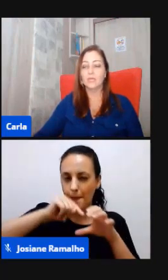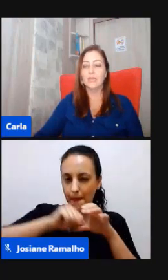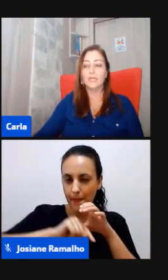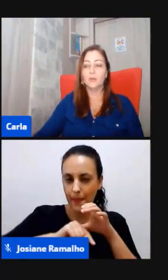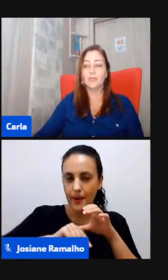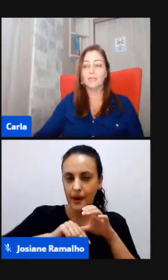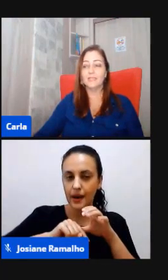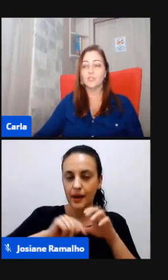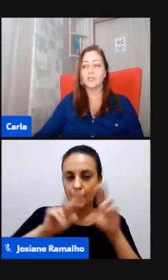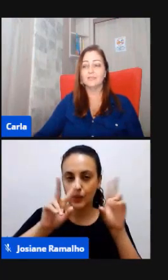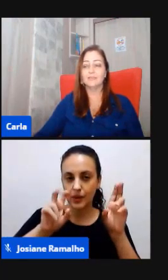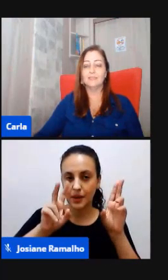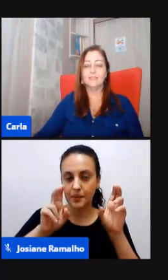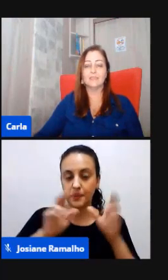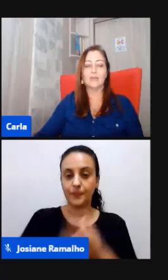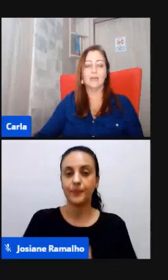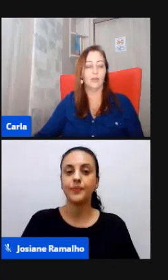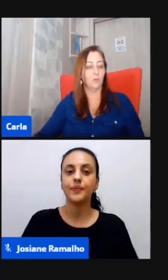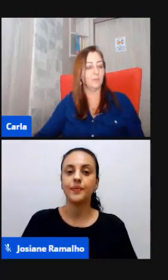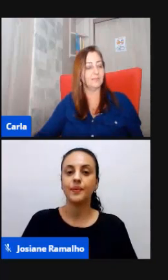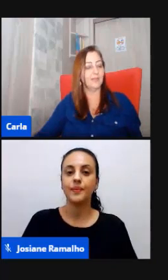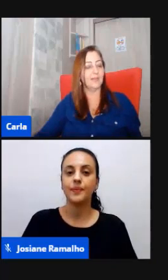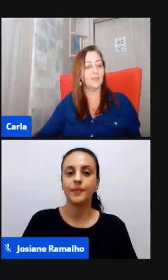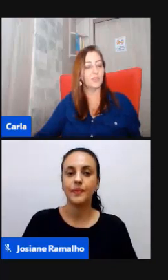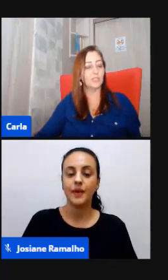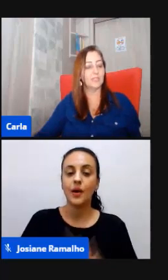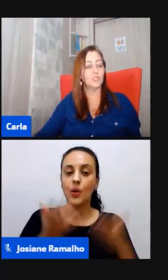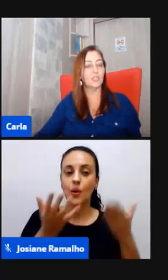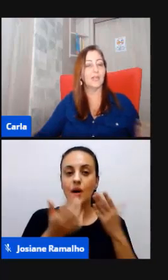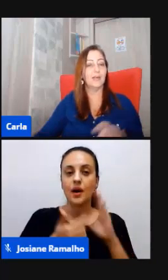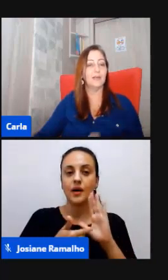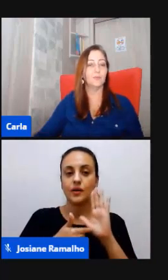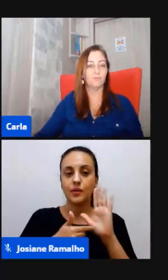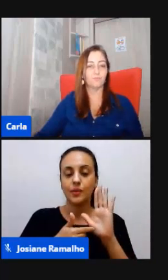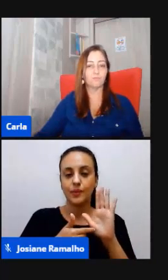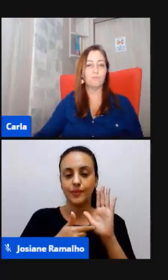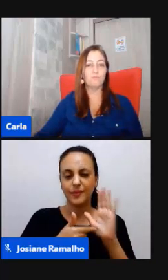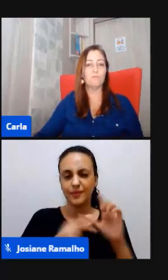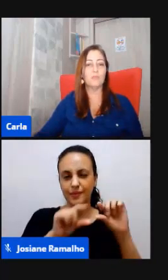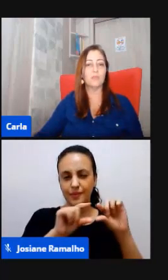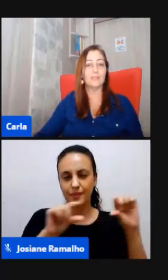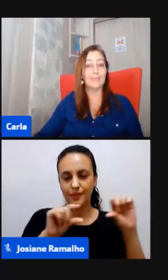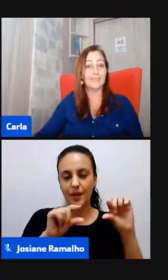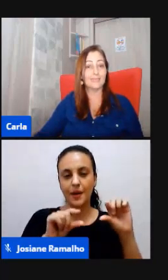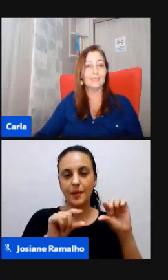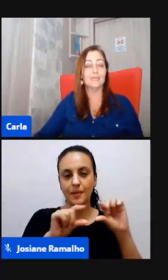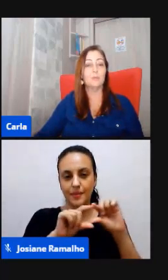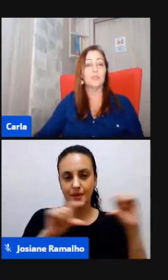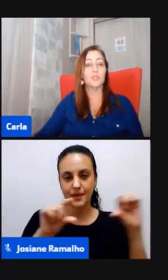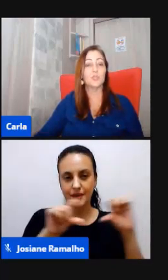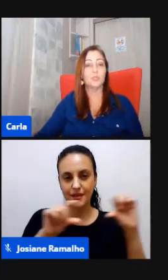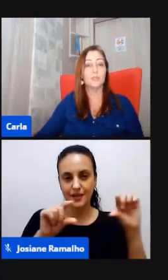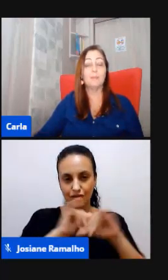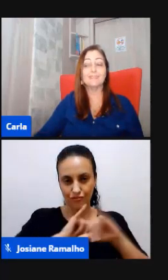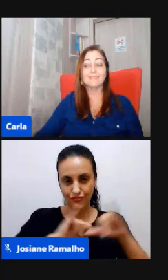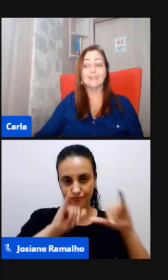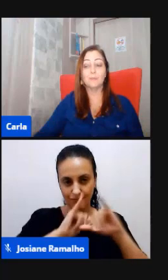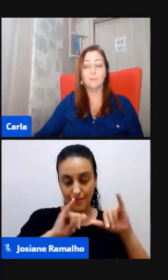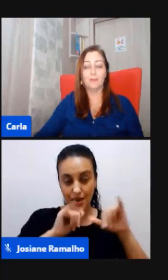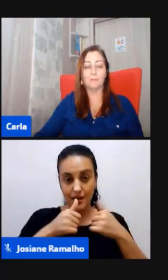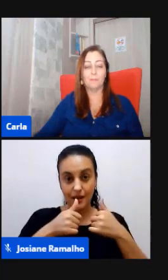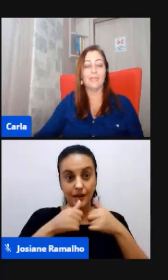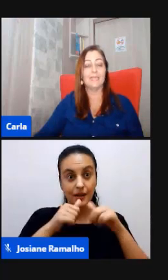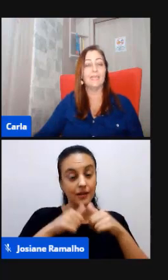assunto. E eu queria deixar, assim, uma mensagem e deixar claro que, para a gente poder